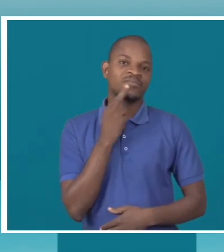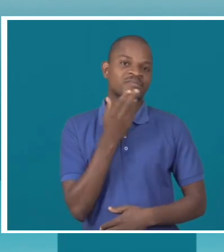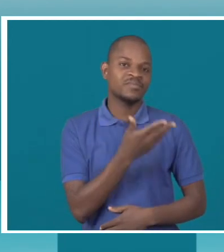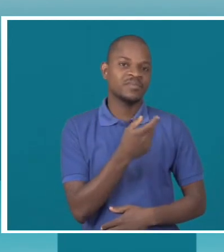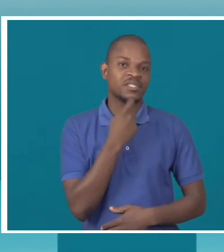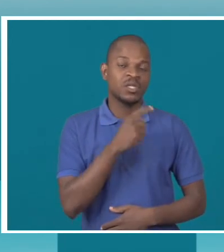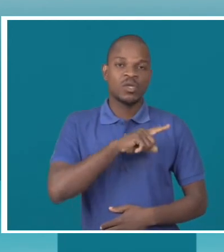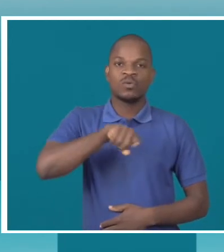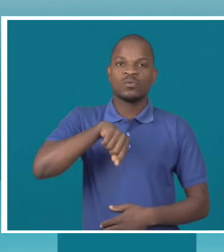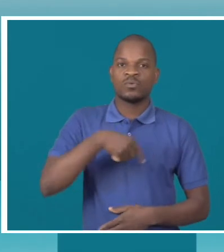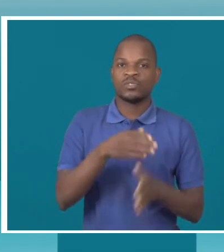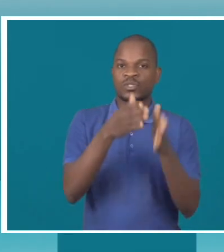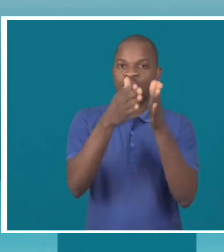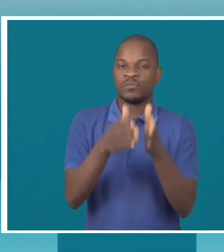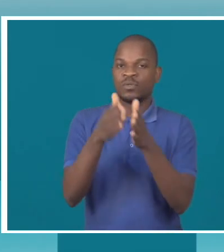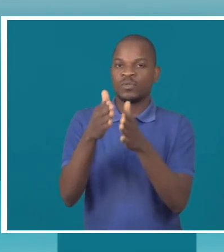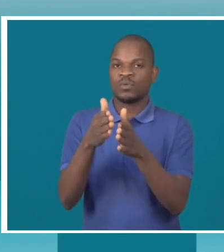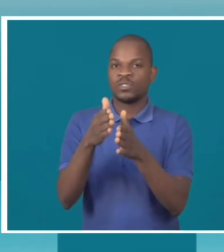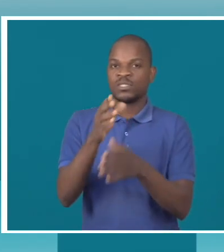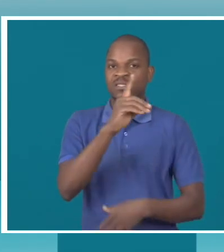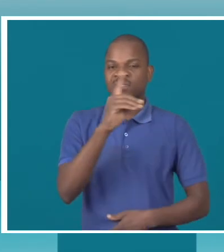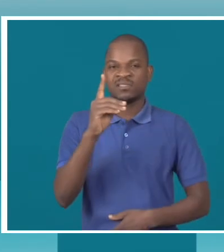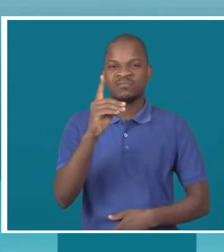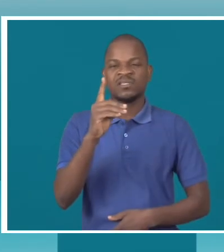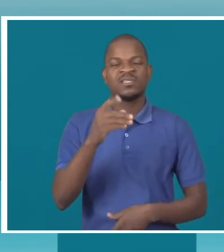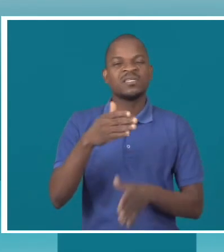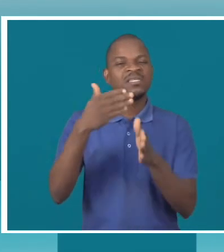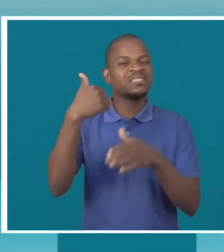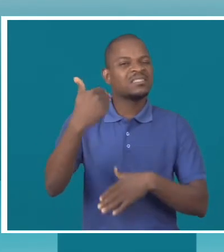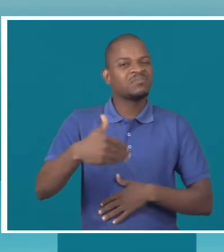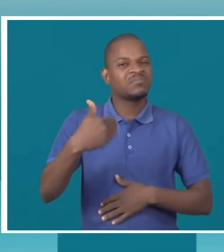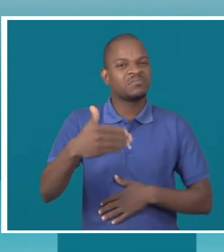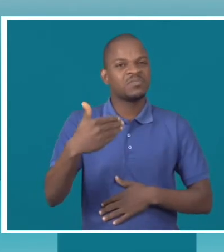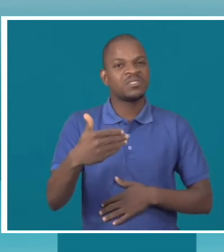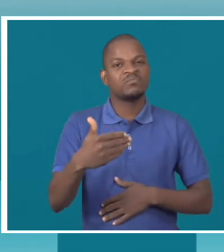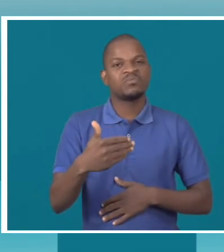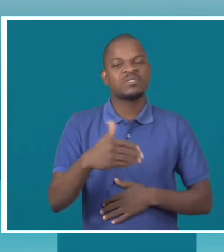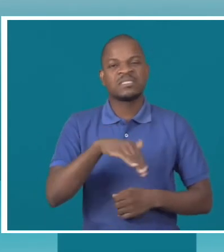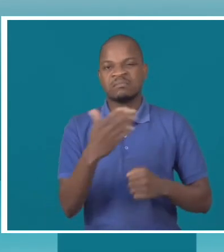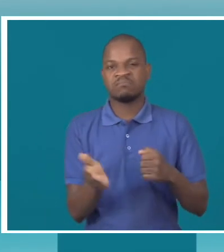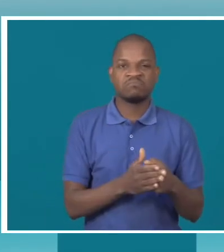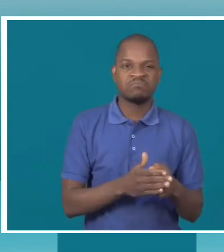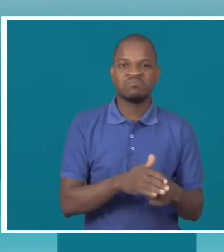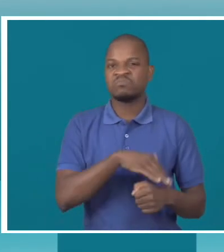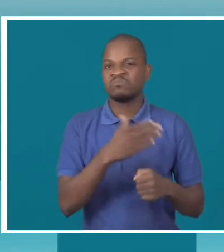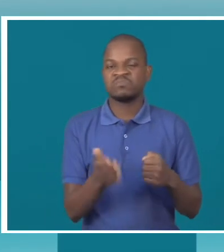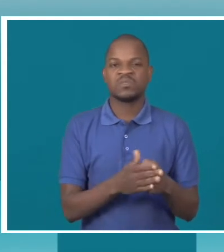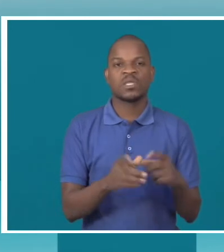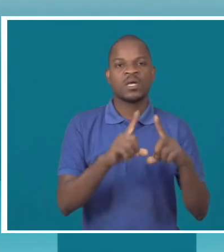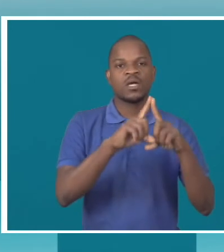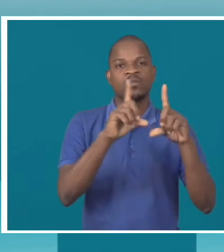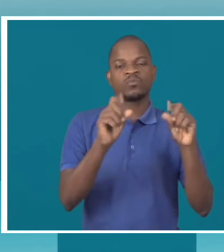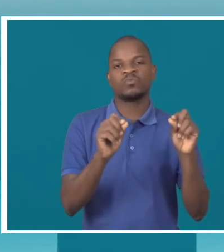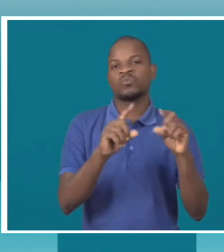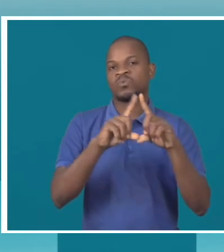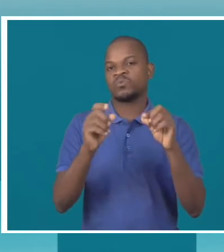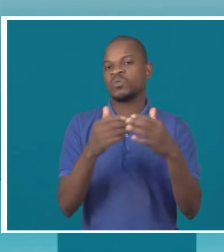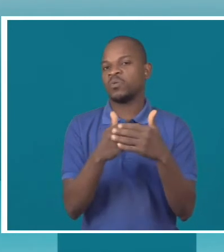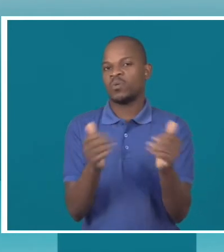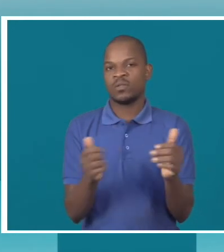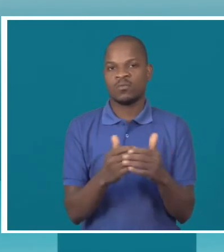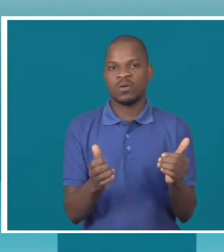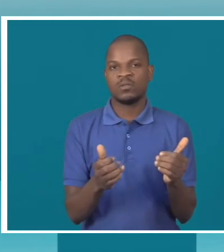com deficiência, estamos sempre, sempre, a dizer a mesma coisa. Temos gavetas